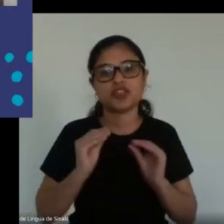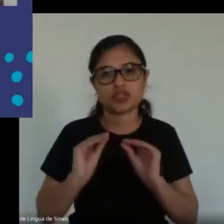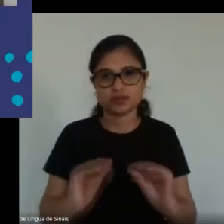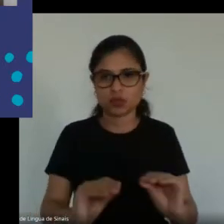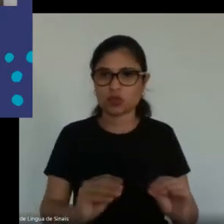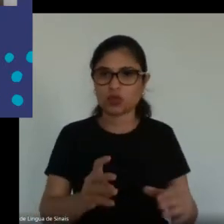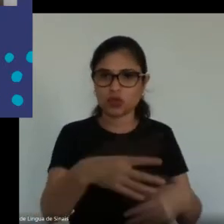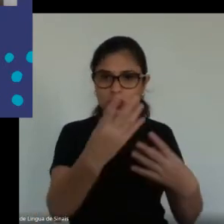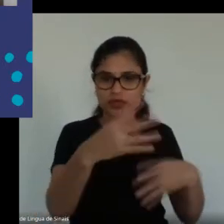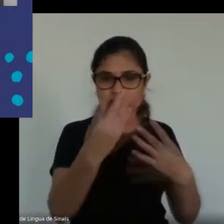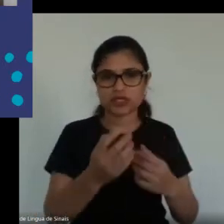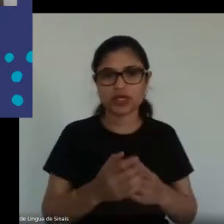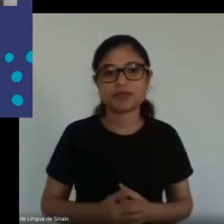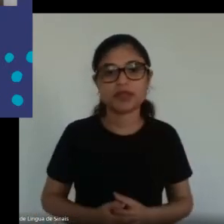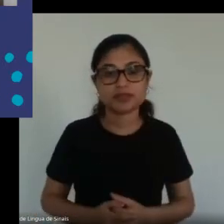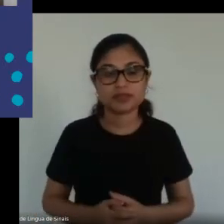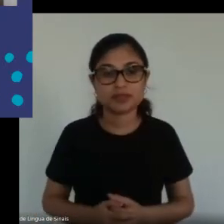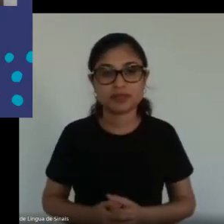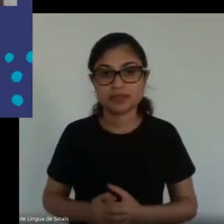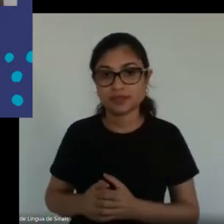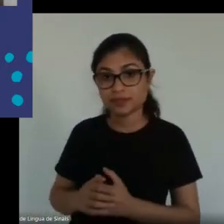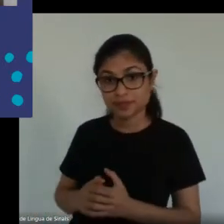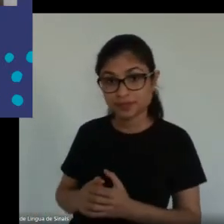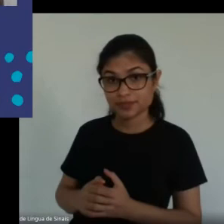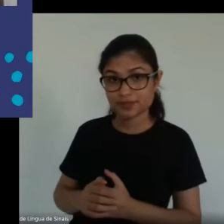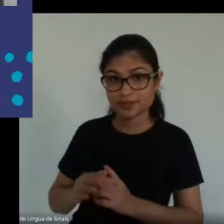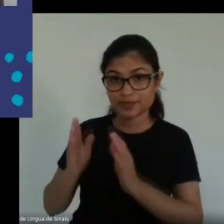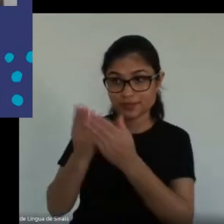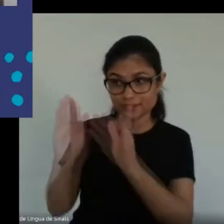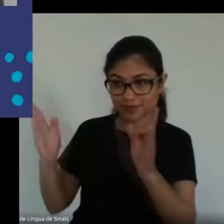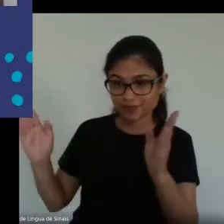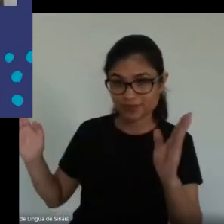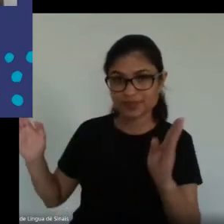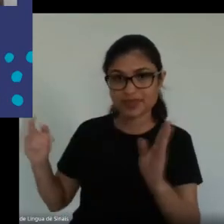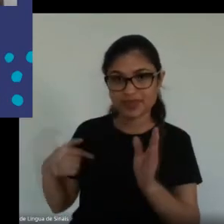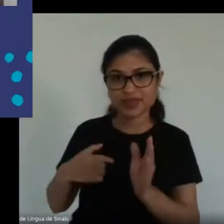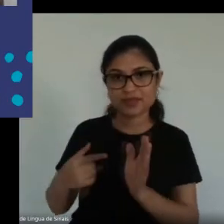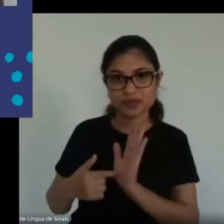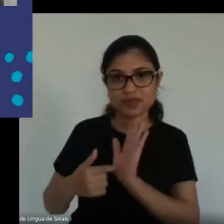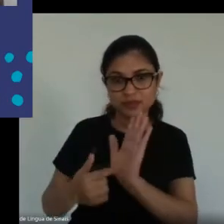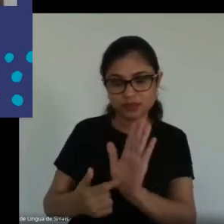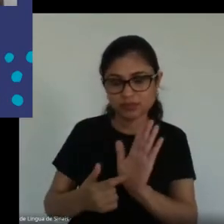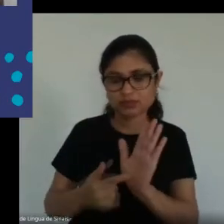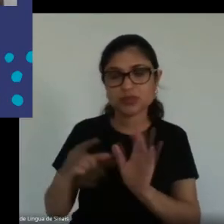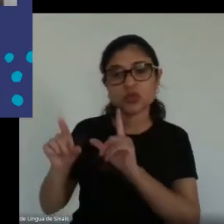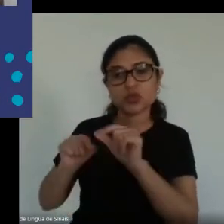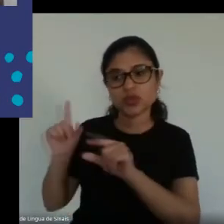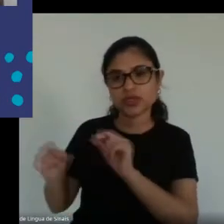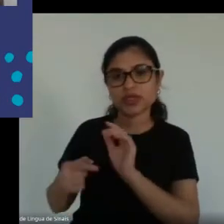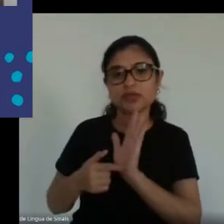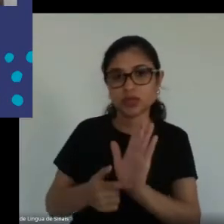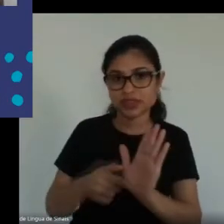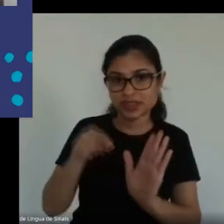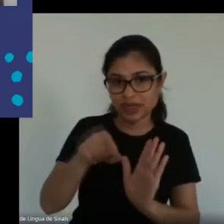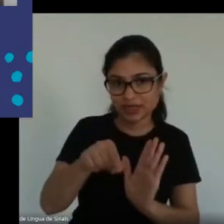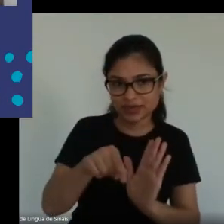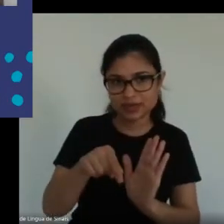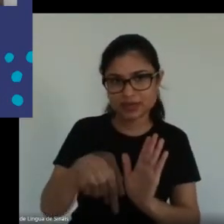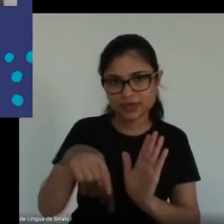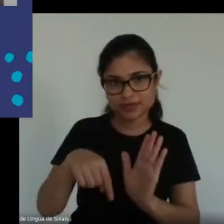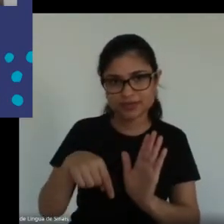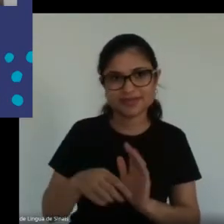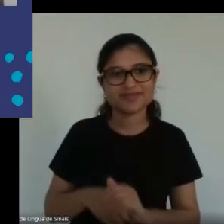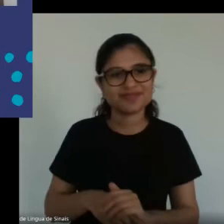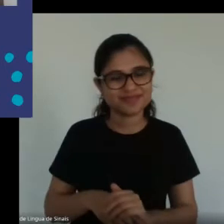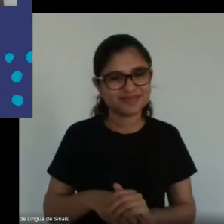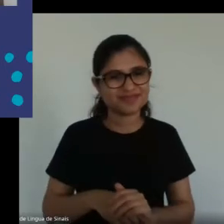fazer a última pergunta. Essa então. bibliografia, Giovana, são os livros que eu escolhi para trazer aqui, viu,